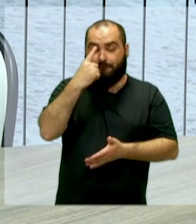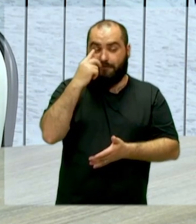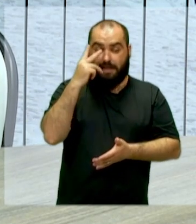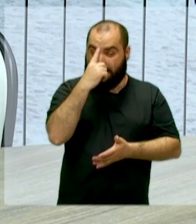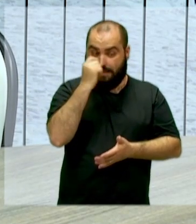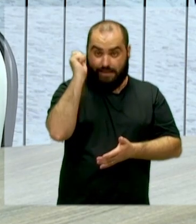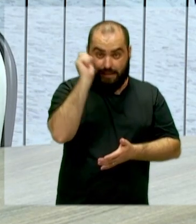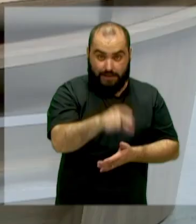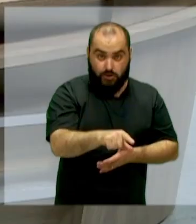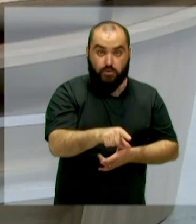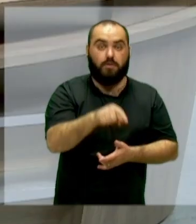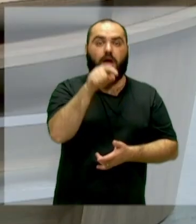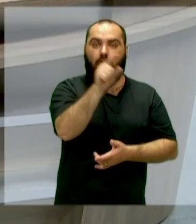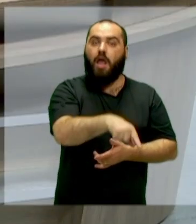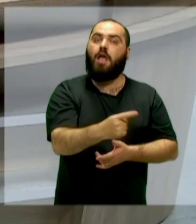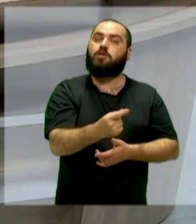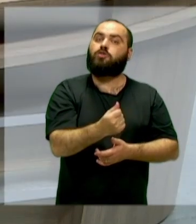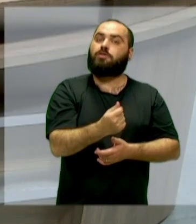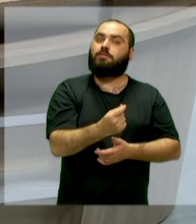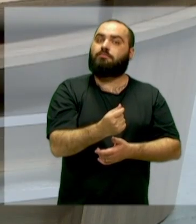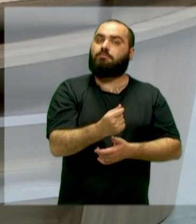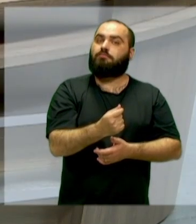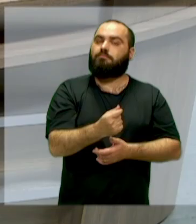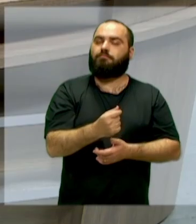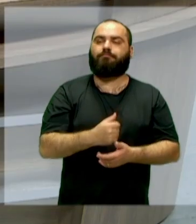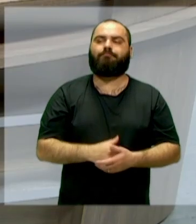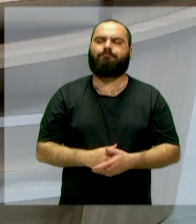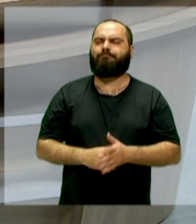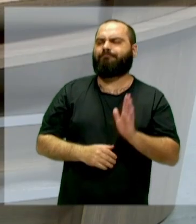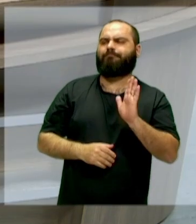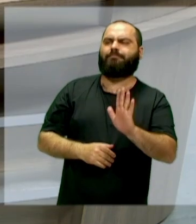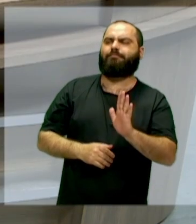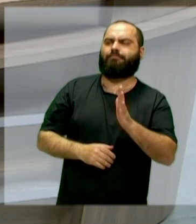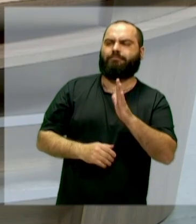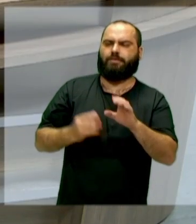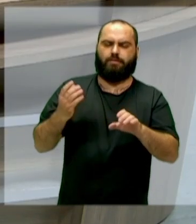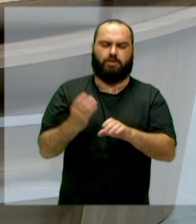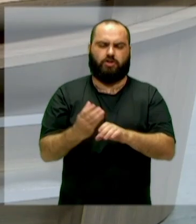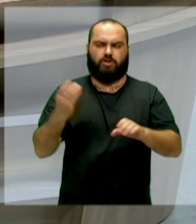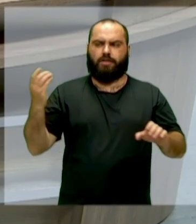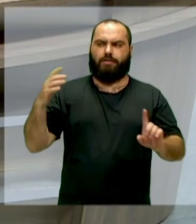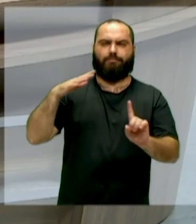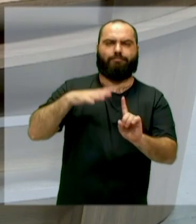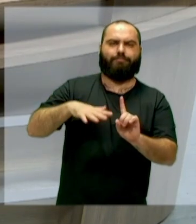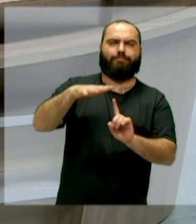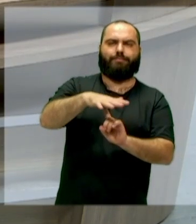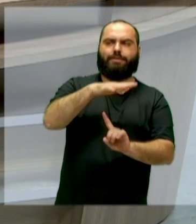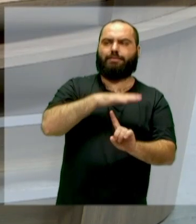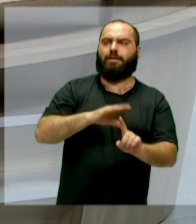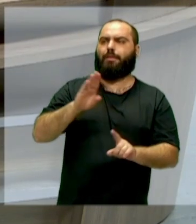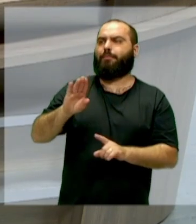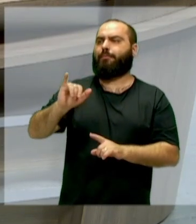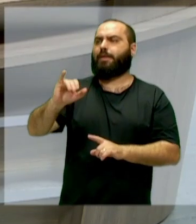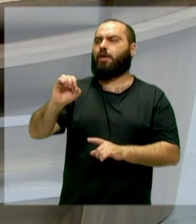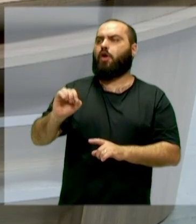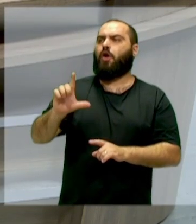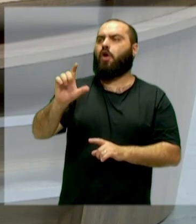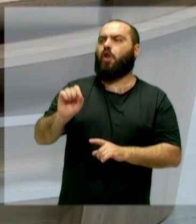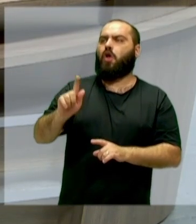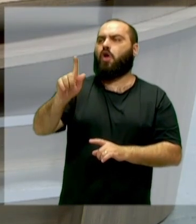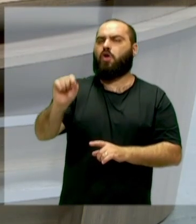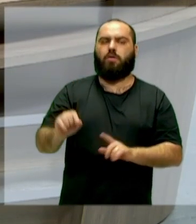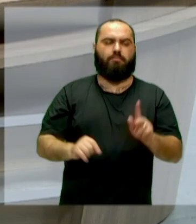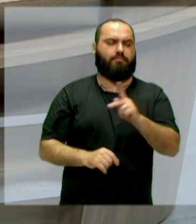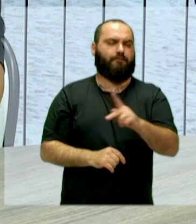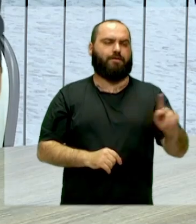como recurso econômico né porque ainda tá aquela coisa ai o engenheiro ambiental o biólogo a professora de